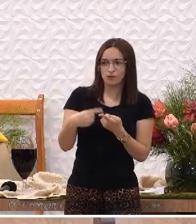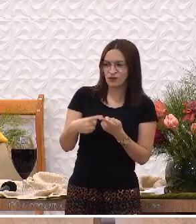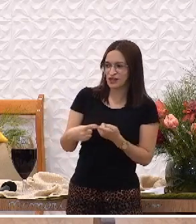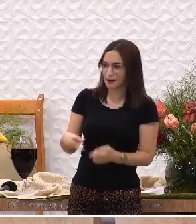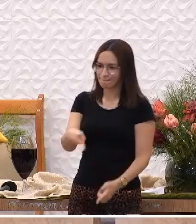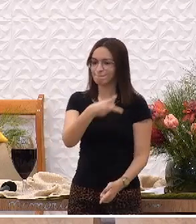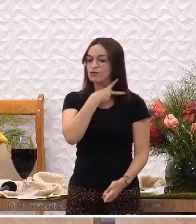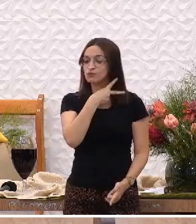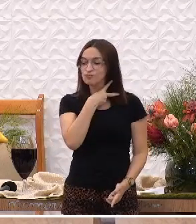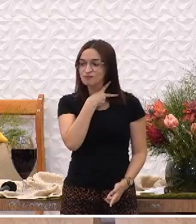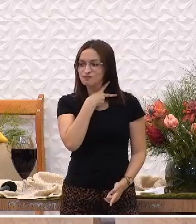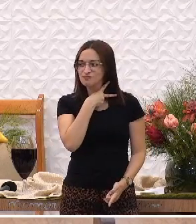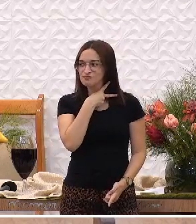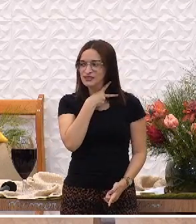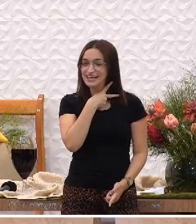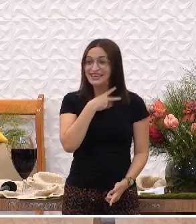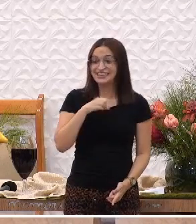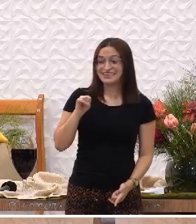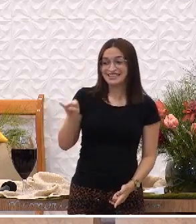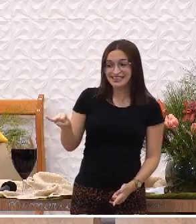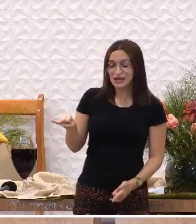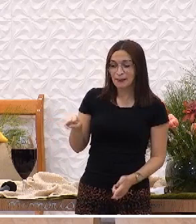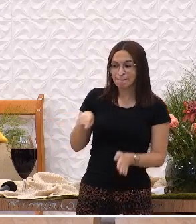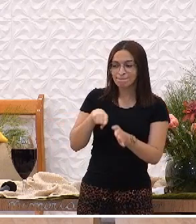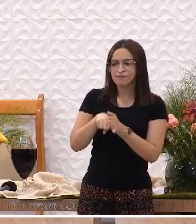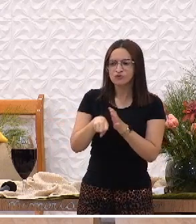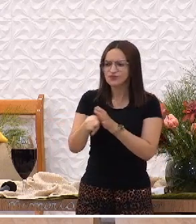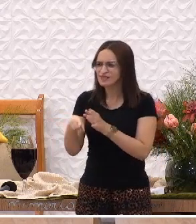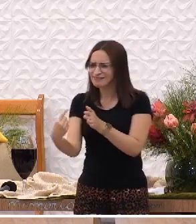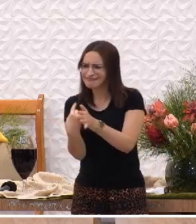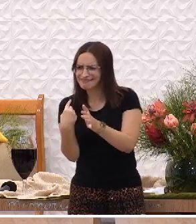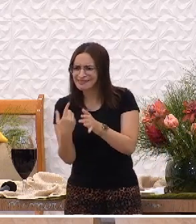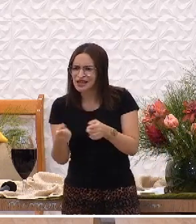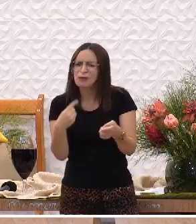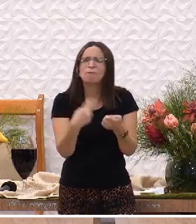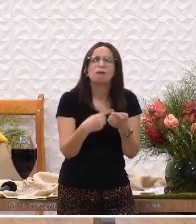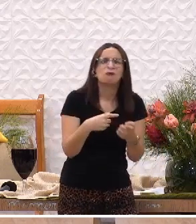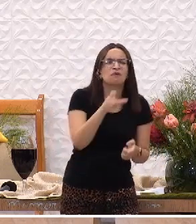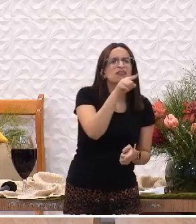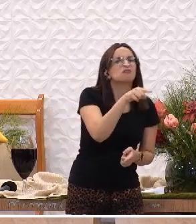alguma pessoa parasse assim você na rua e perguntasse isso, tipo, você está saindo da igreja para alguém, por que você é presbiteriano?